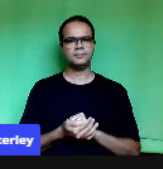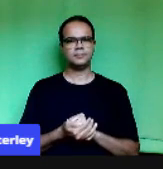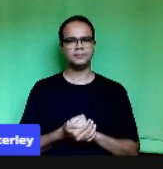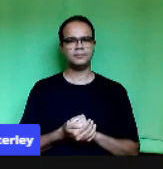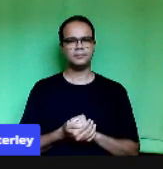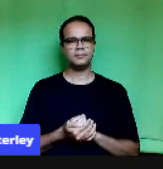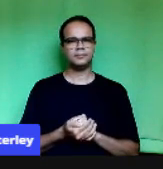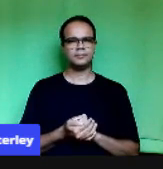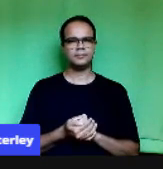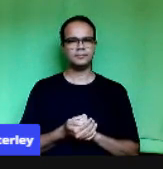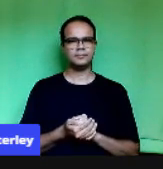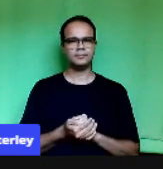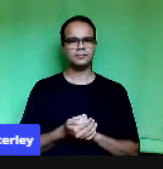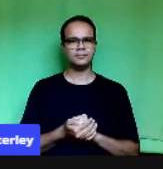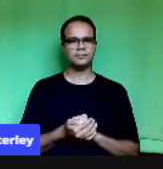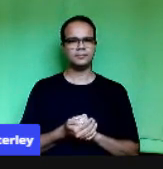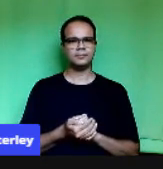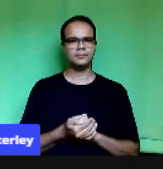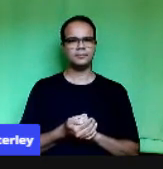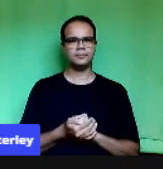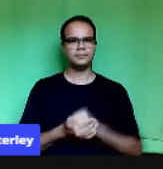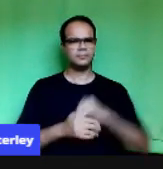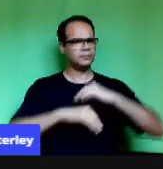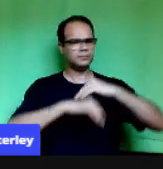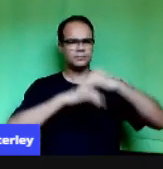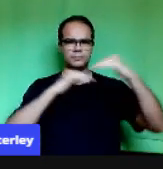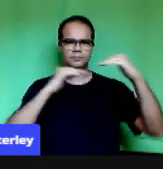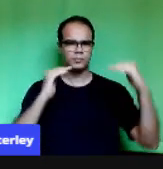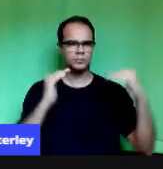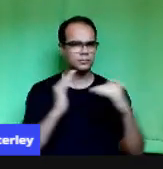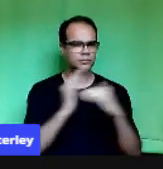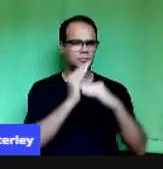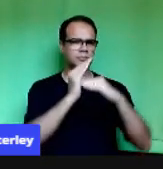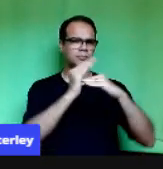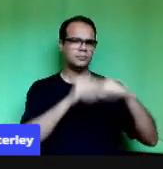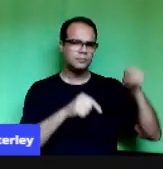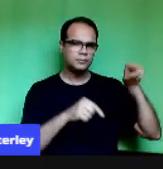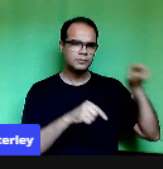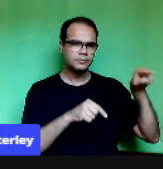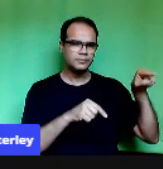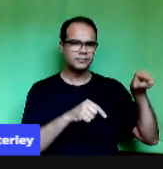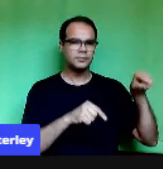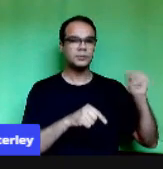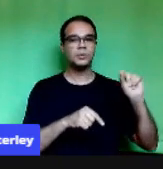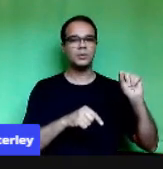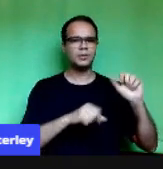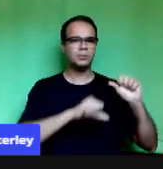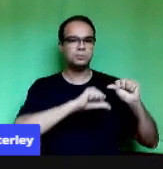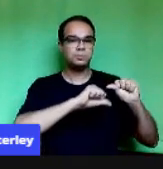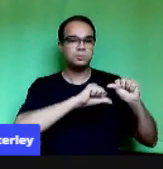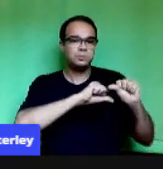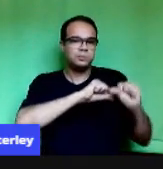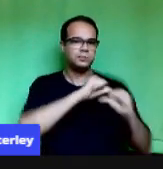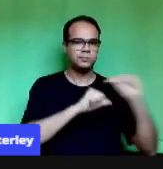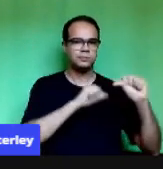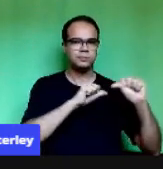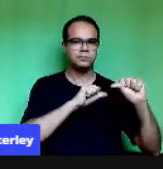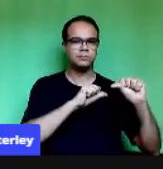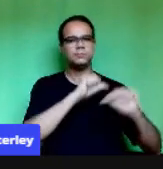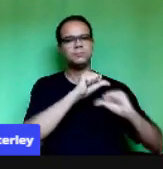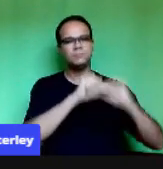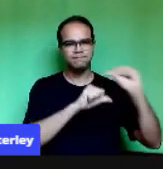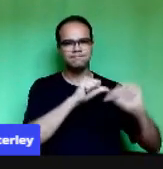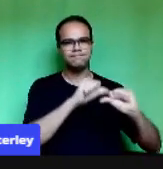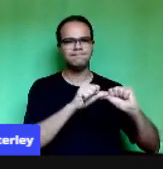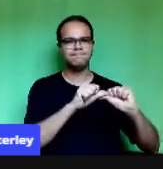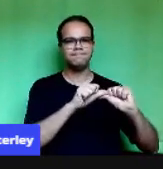como todos os outros segmentos, passa por uma grande reformulação, né? Professores aí,